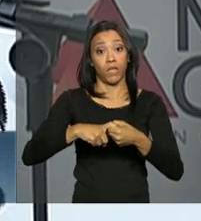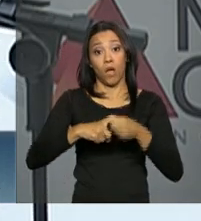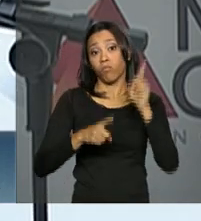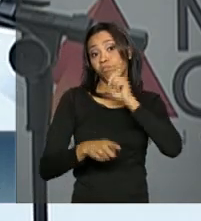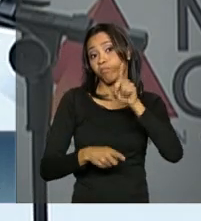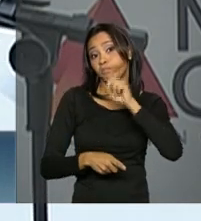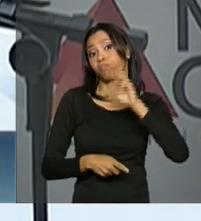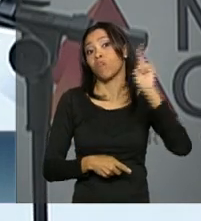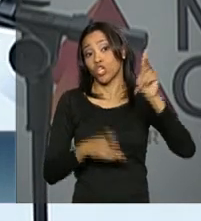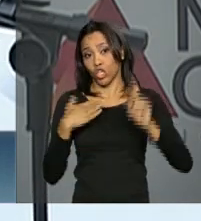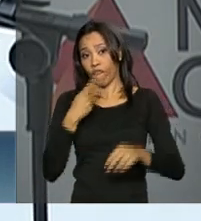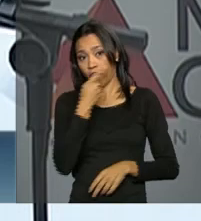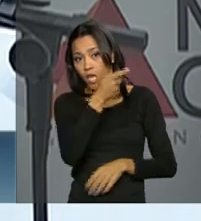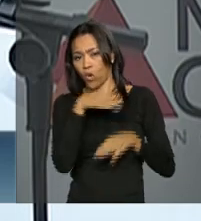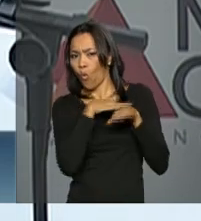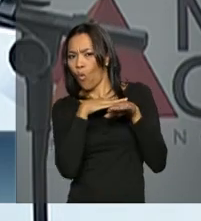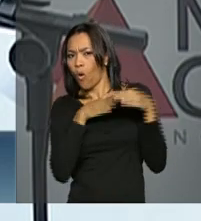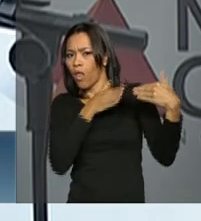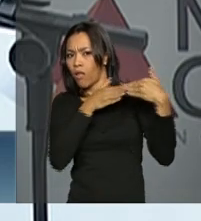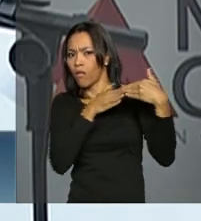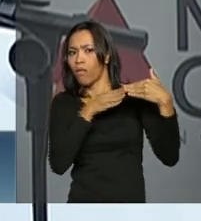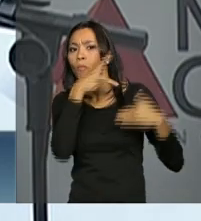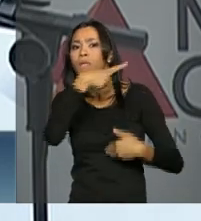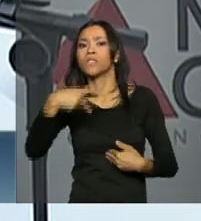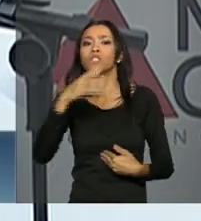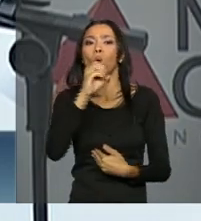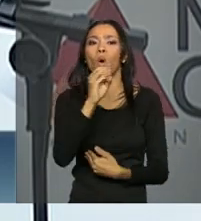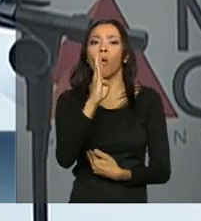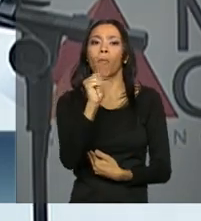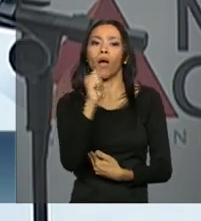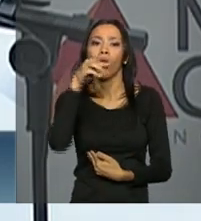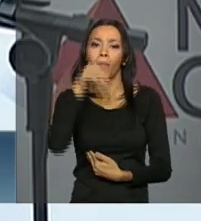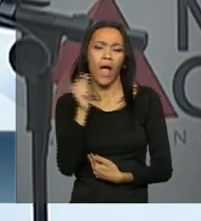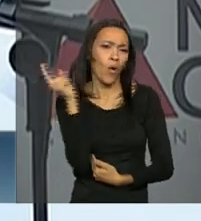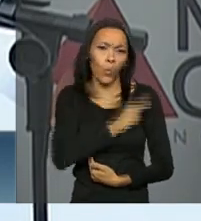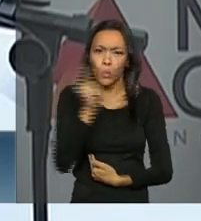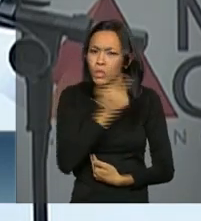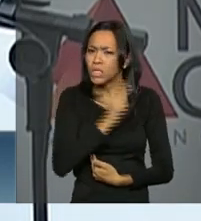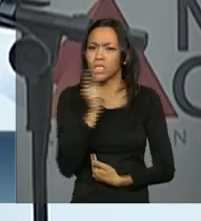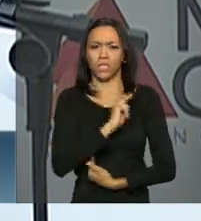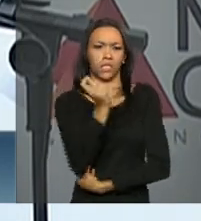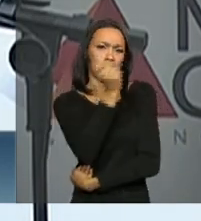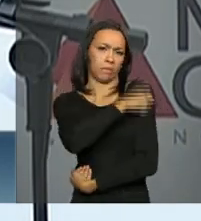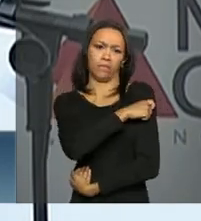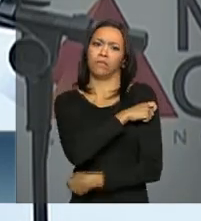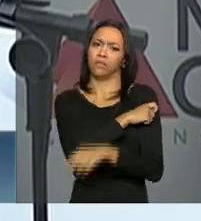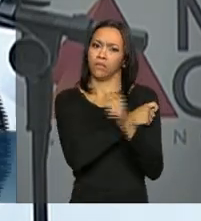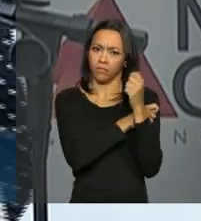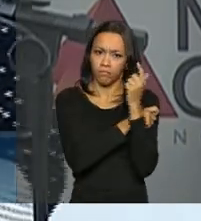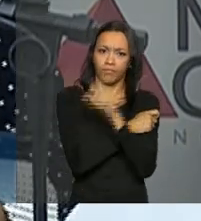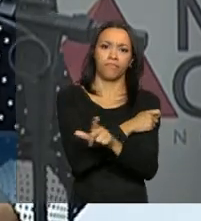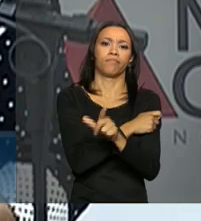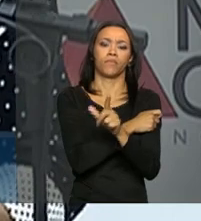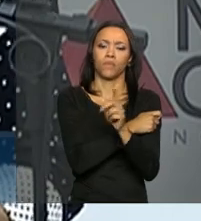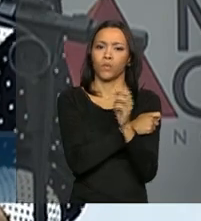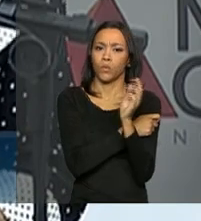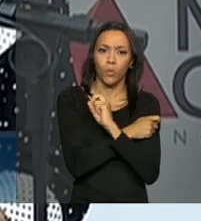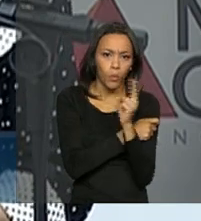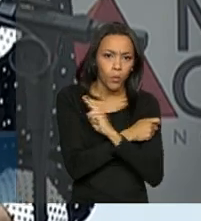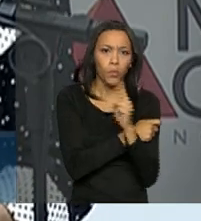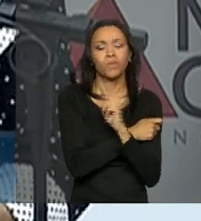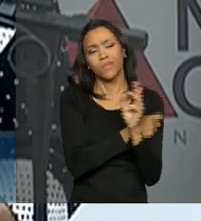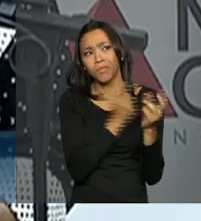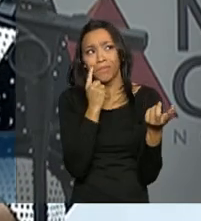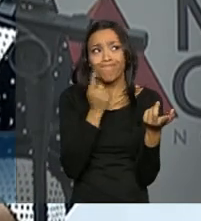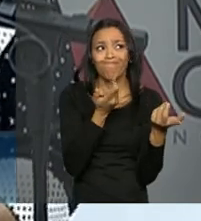falei com o presidente Obama para a gente ter uma parceria no sentido de desenvolver o mais rápido possível essa vacina. E estamos em